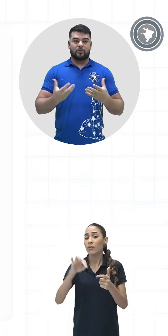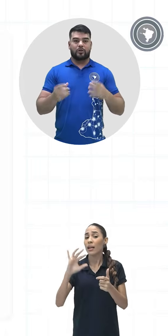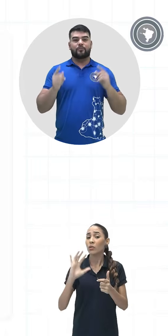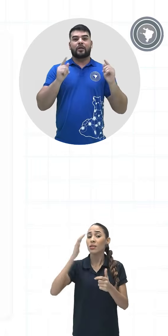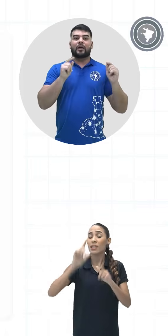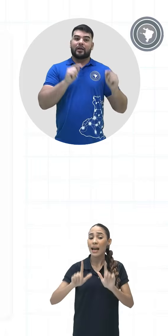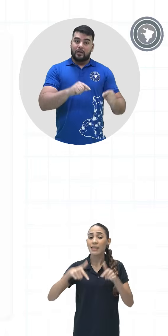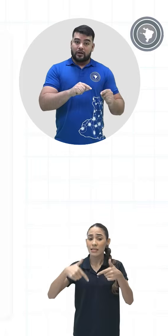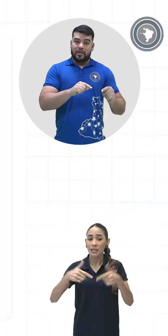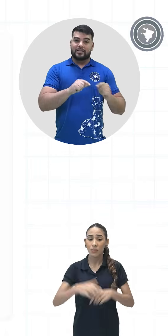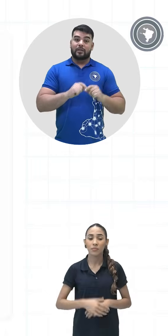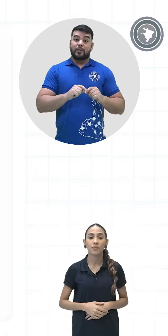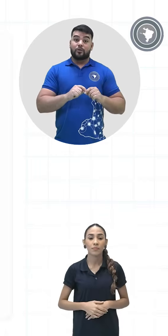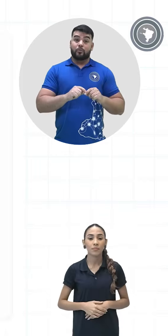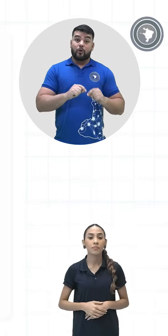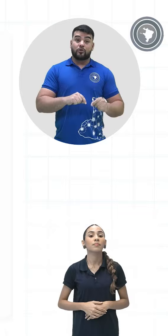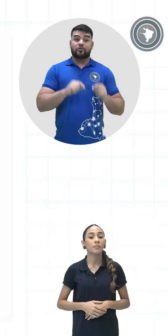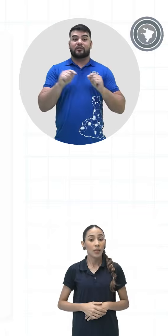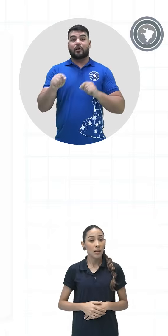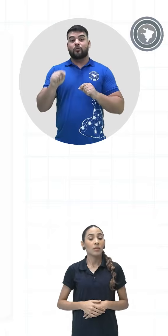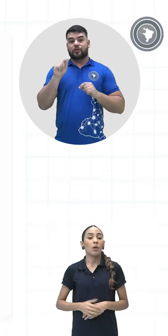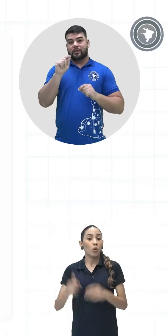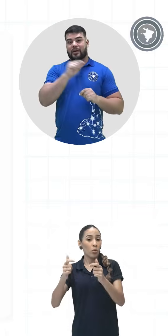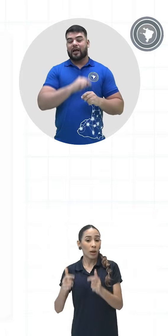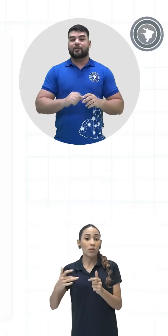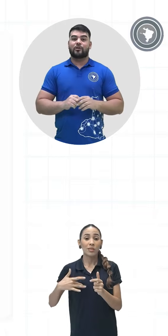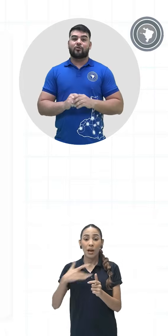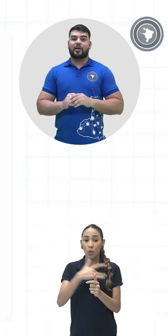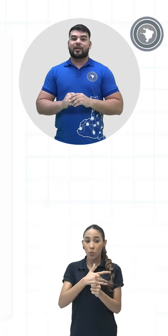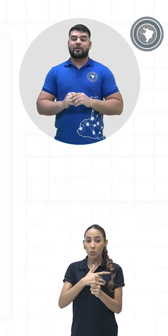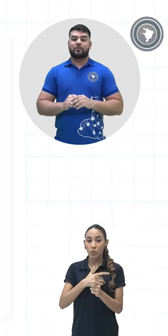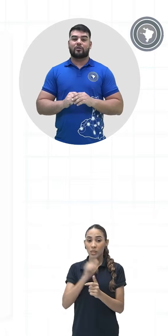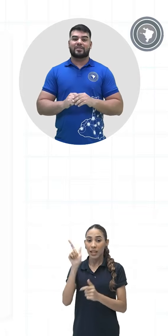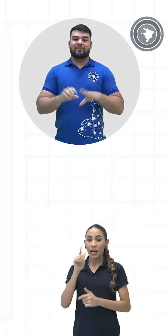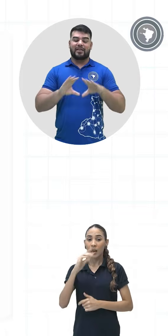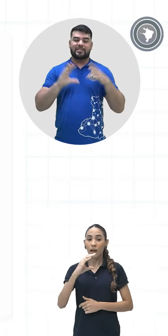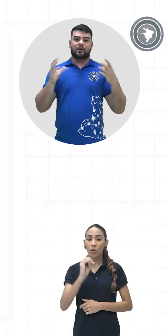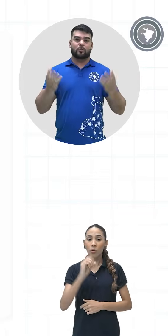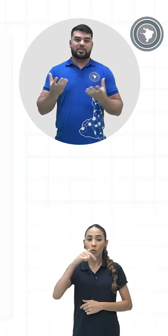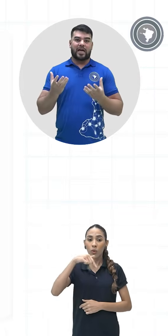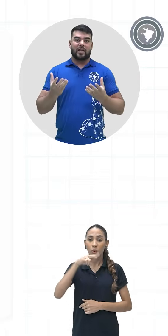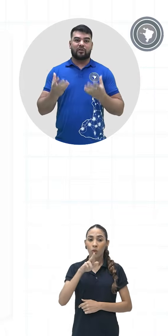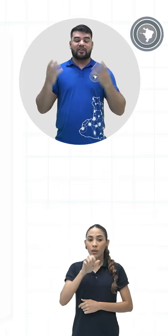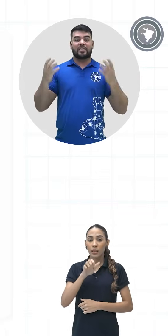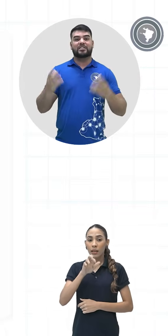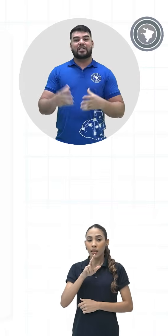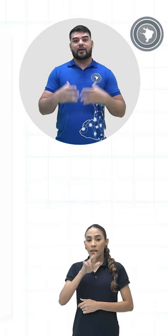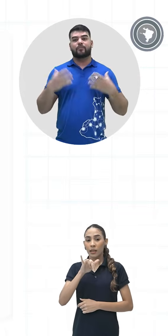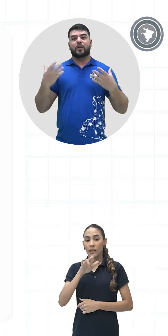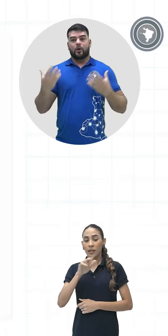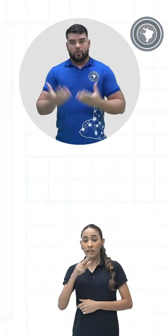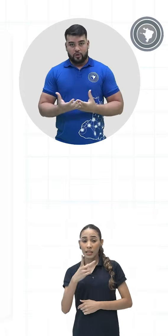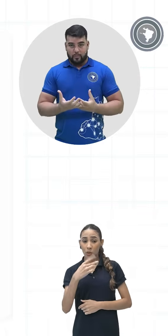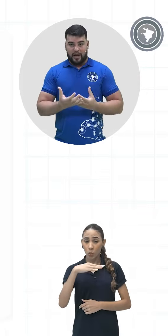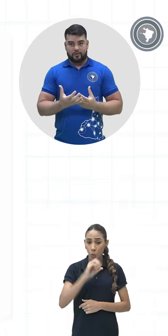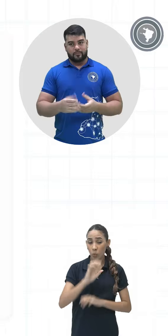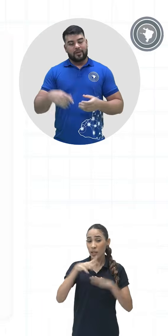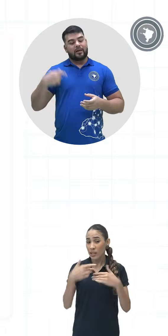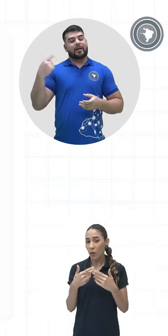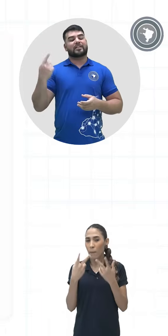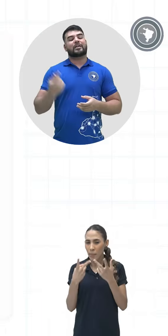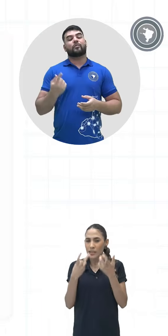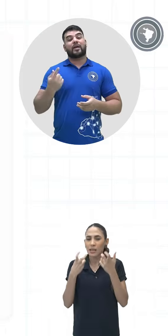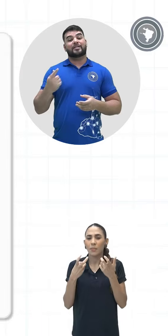as ações? Exatamente no posto de saúde lá de Coqueirinho. Então, observe que esse enunciado evidencia o